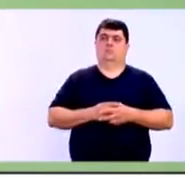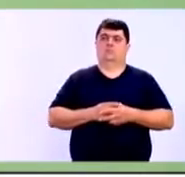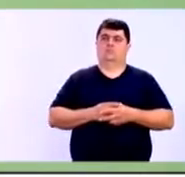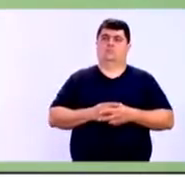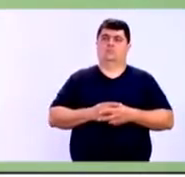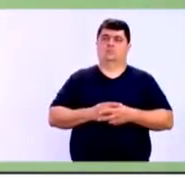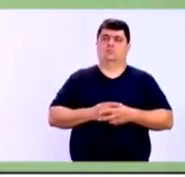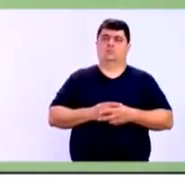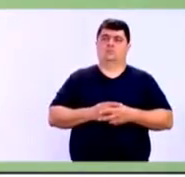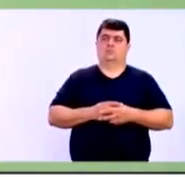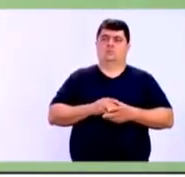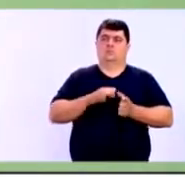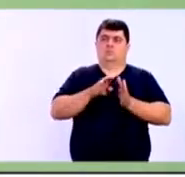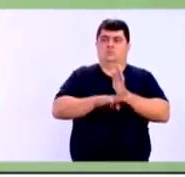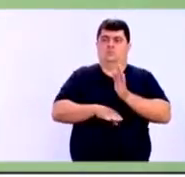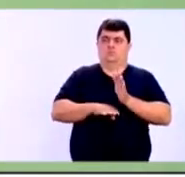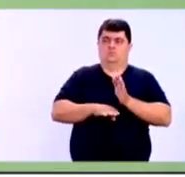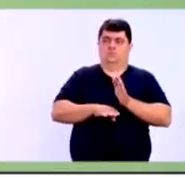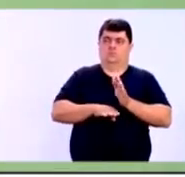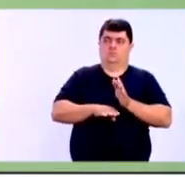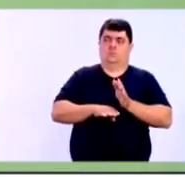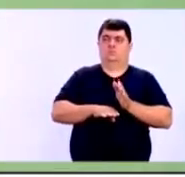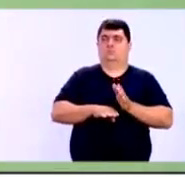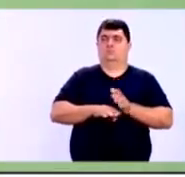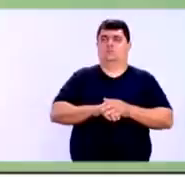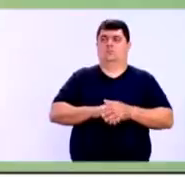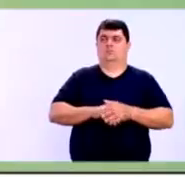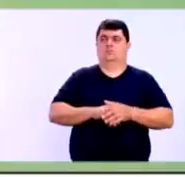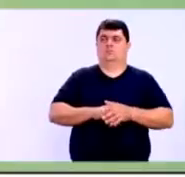receita menos CMV.